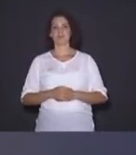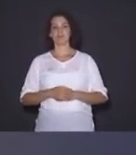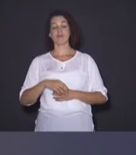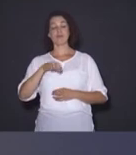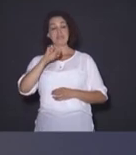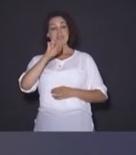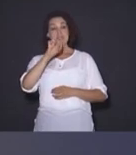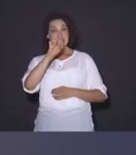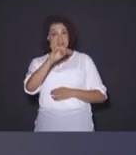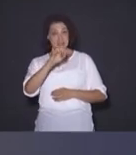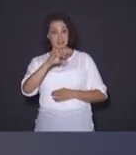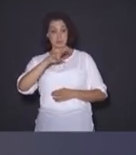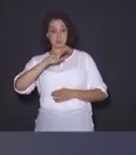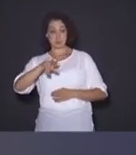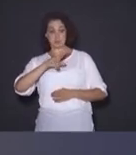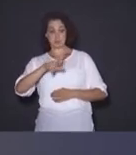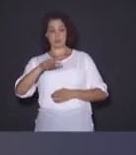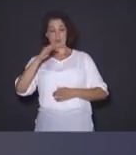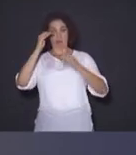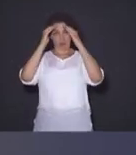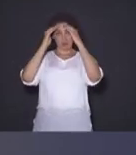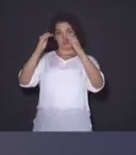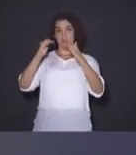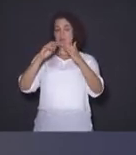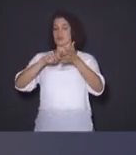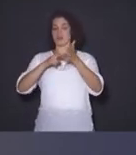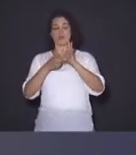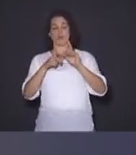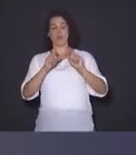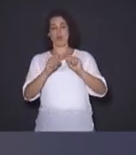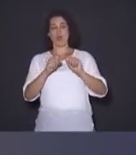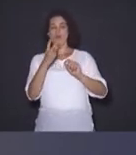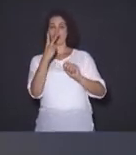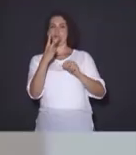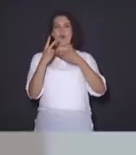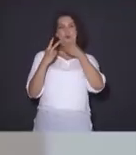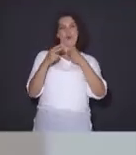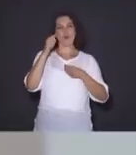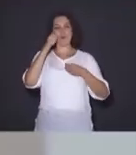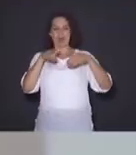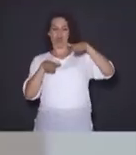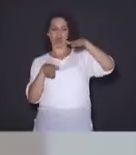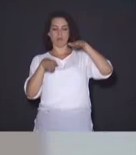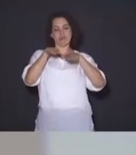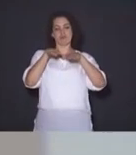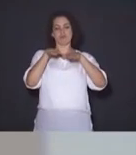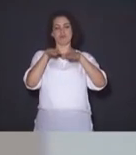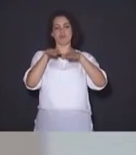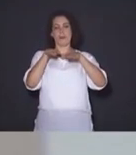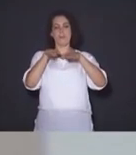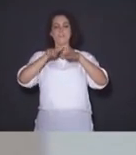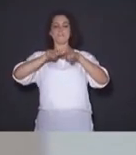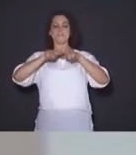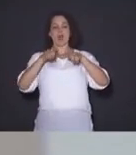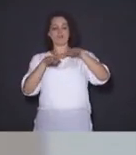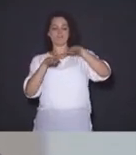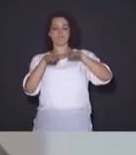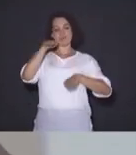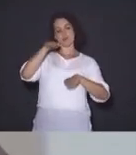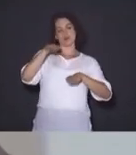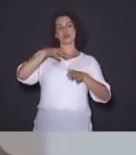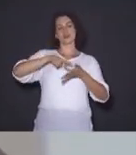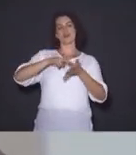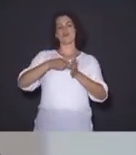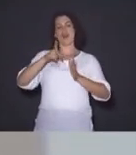alto para que ela pudesse entrar então essa ideia de valorizar as diversas culturas é fundamental para a